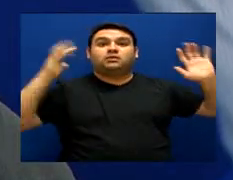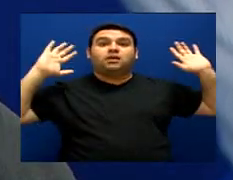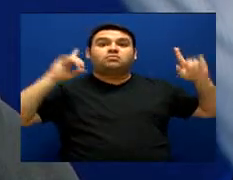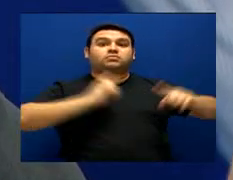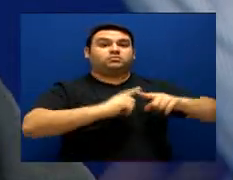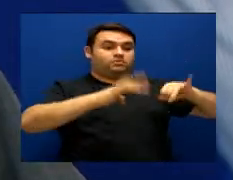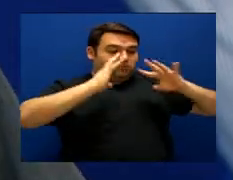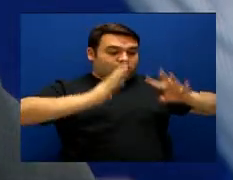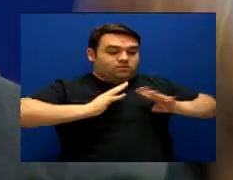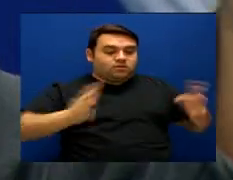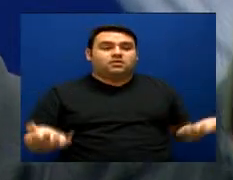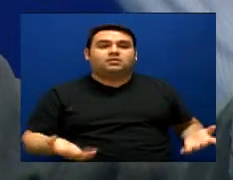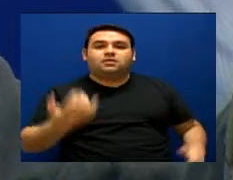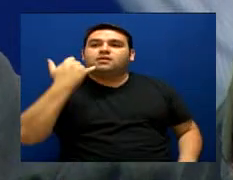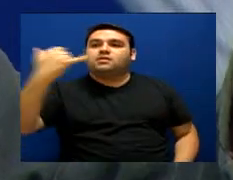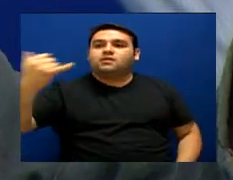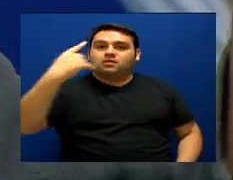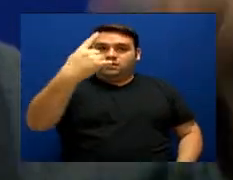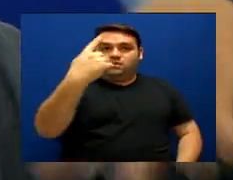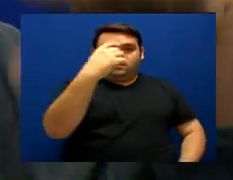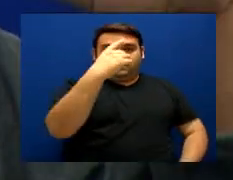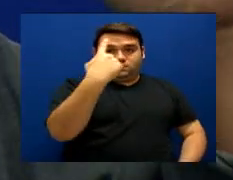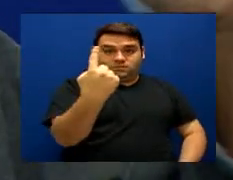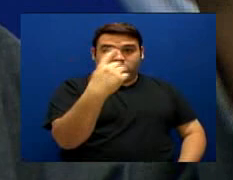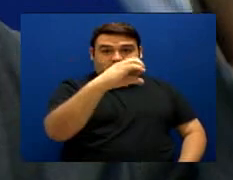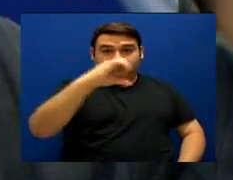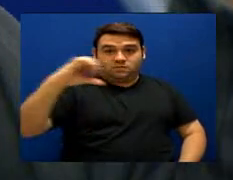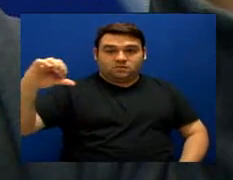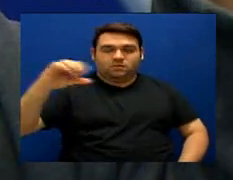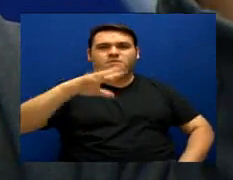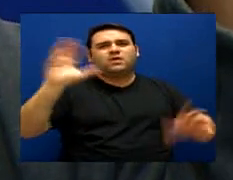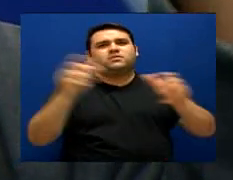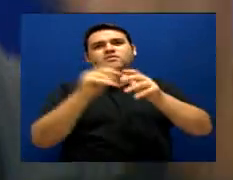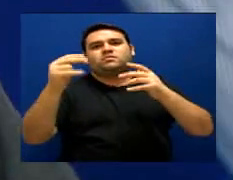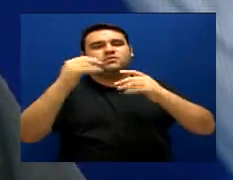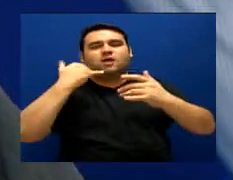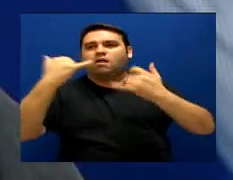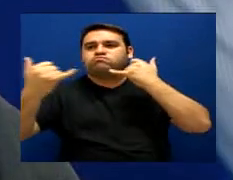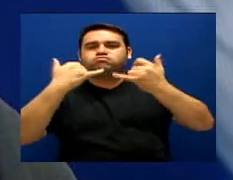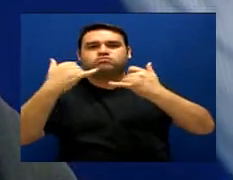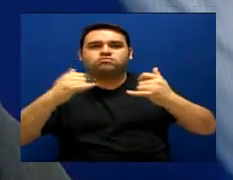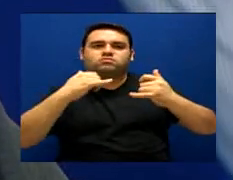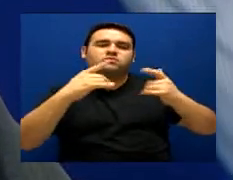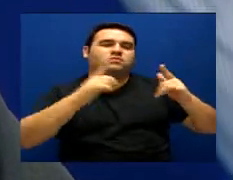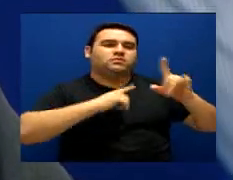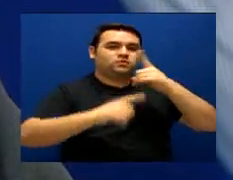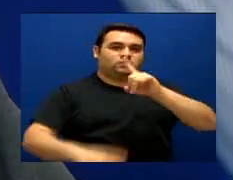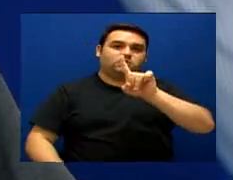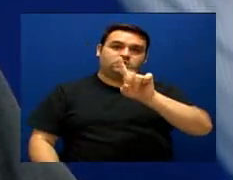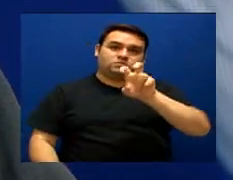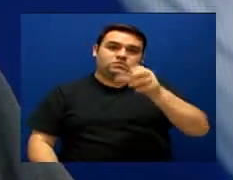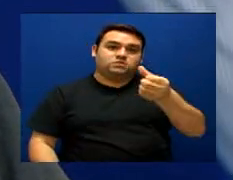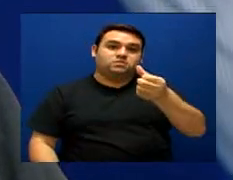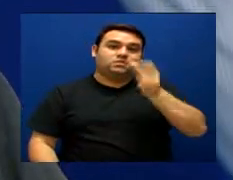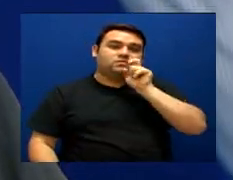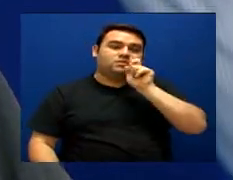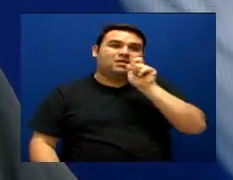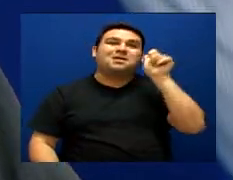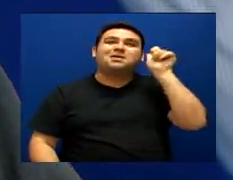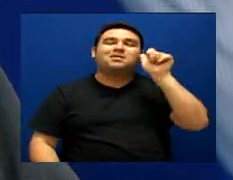você vir atender. Você liga no 199, a patrulha está atendendo. 156, faça